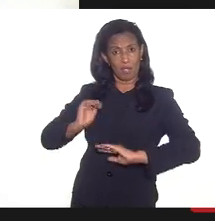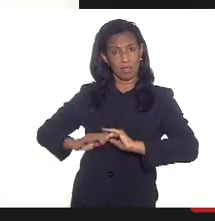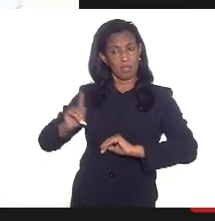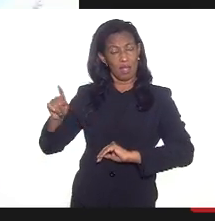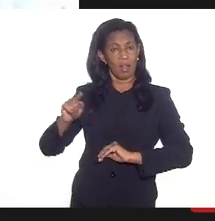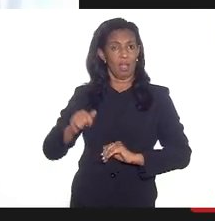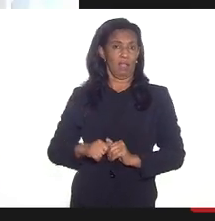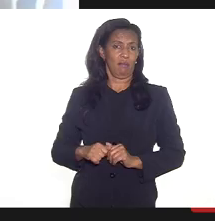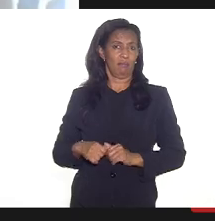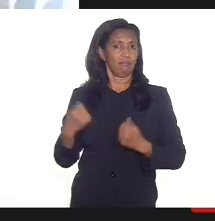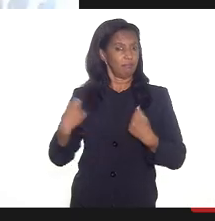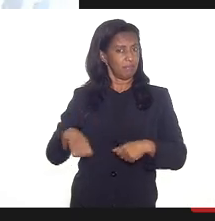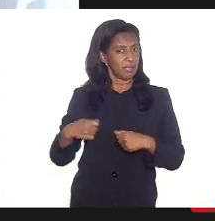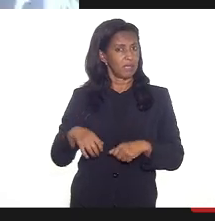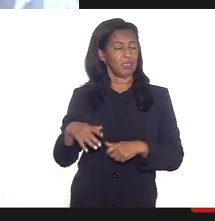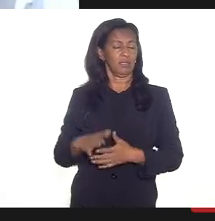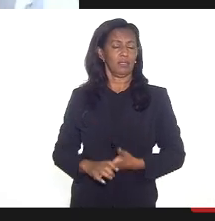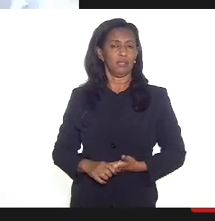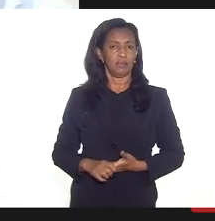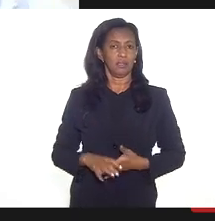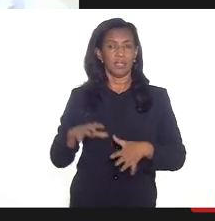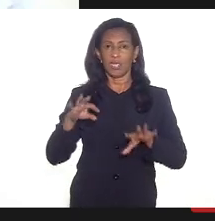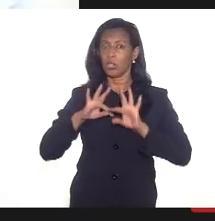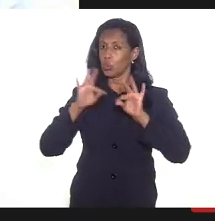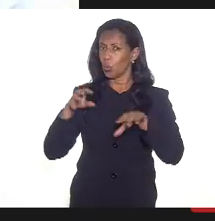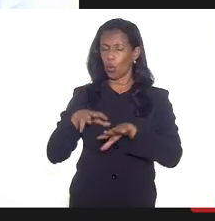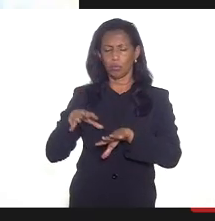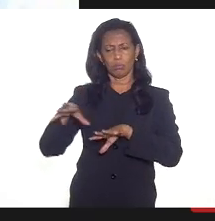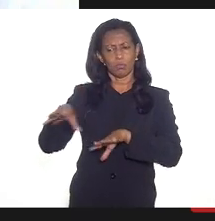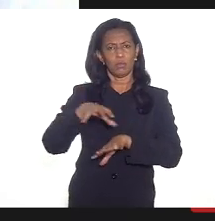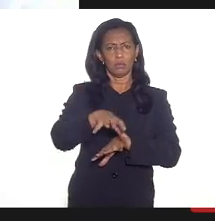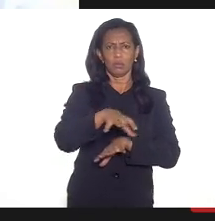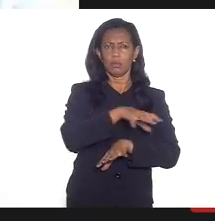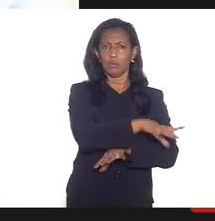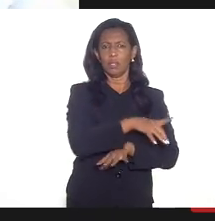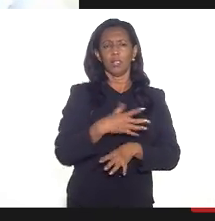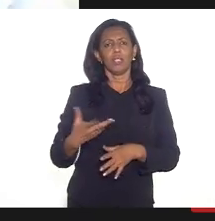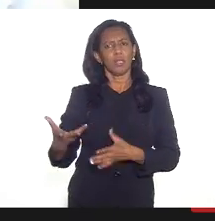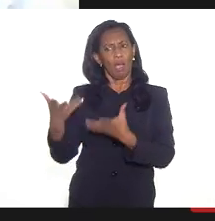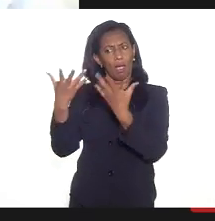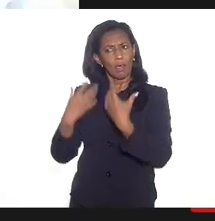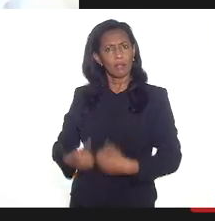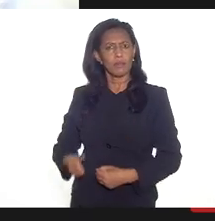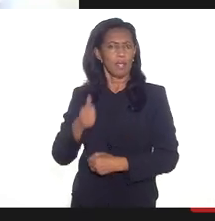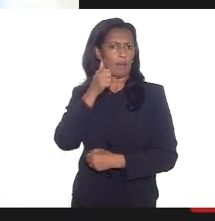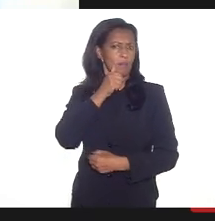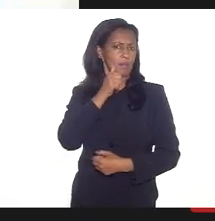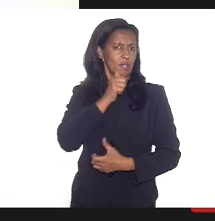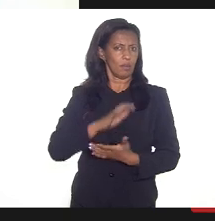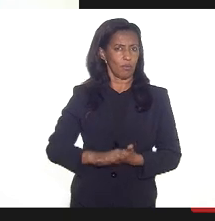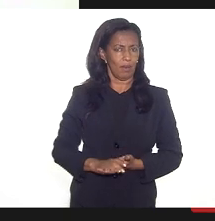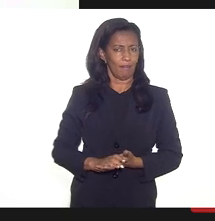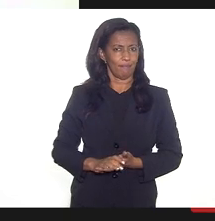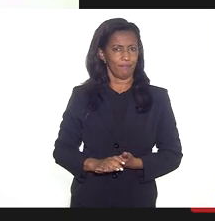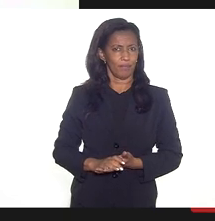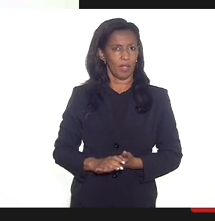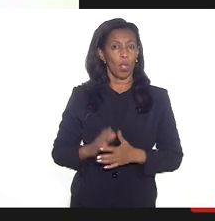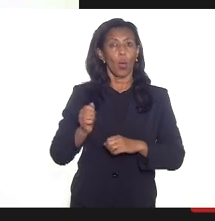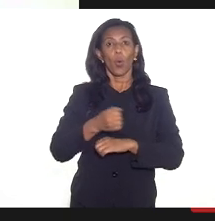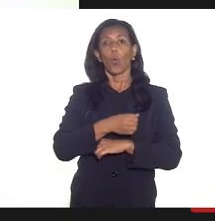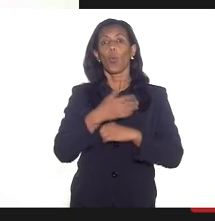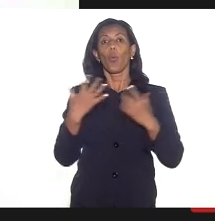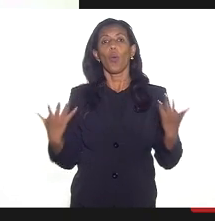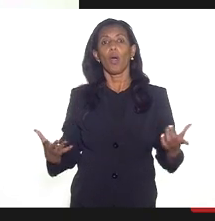em todos os espaços que fazem esse atendimento. Acesso ao abrigo. Quantos abrigos